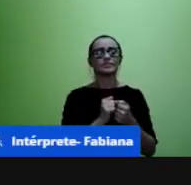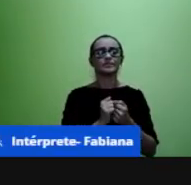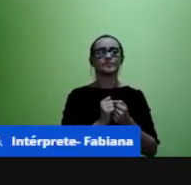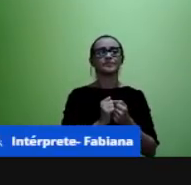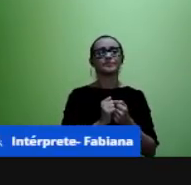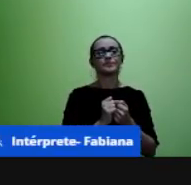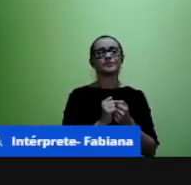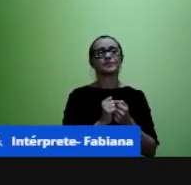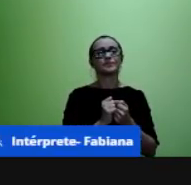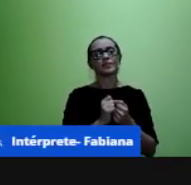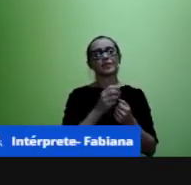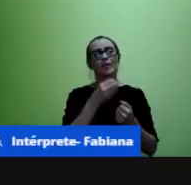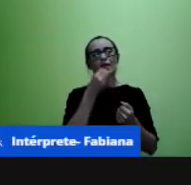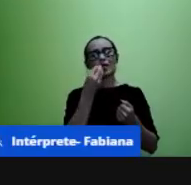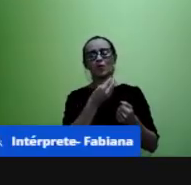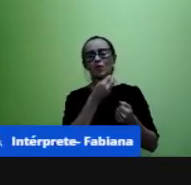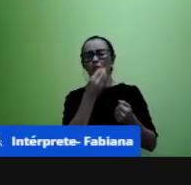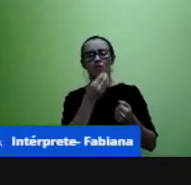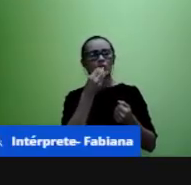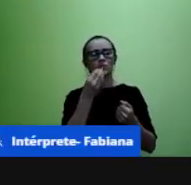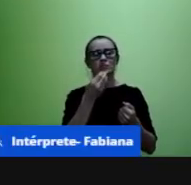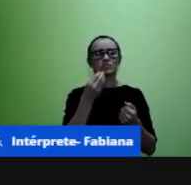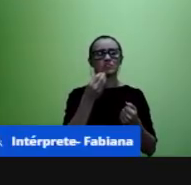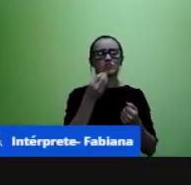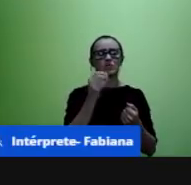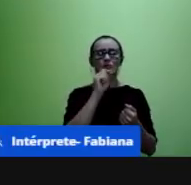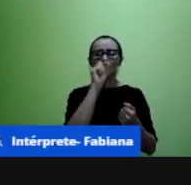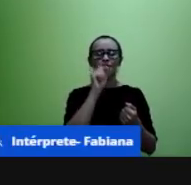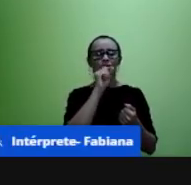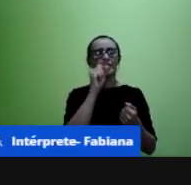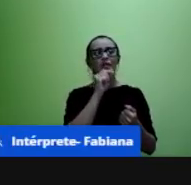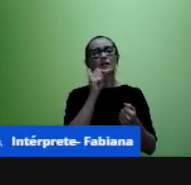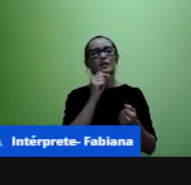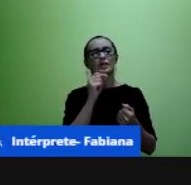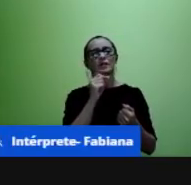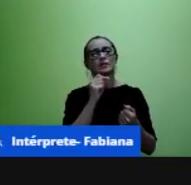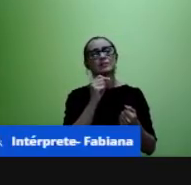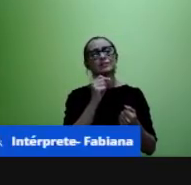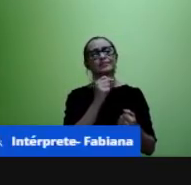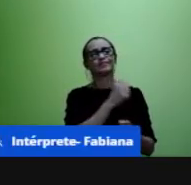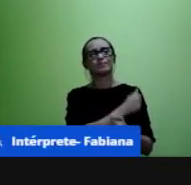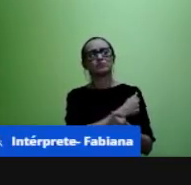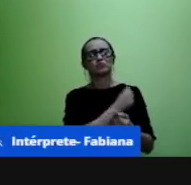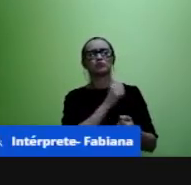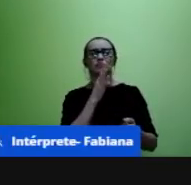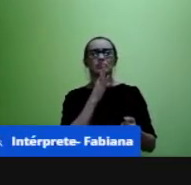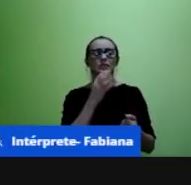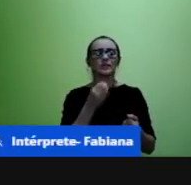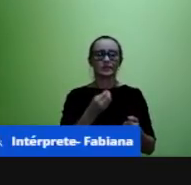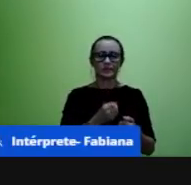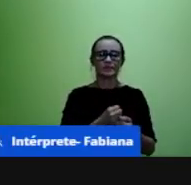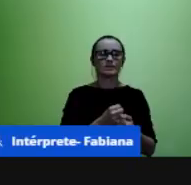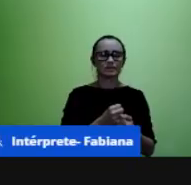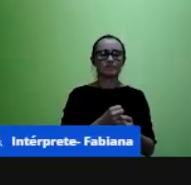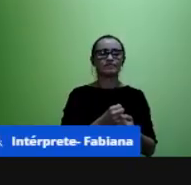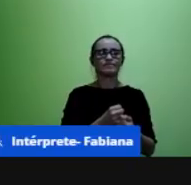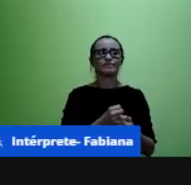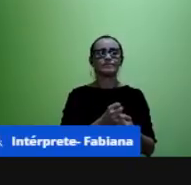acervo cultural do aluno, né, e também o grau do acervo corporal, né? Tipo assim, o quanto o